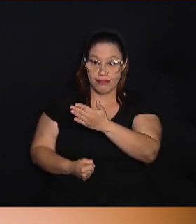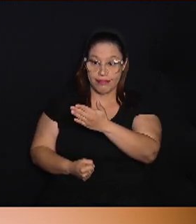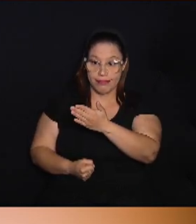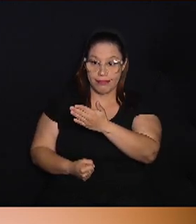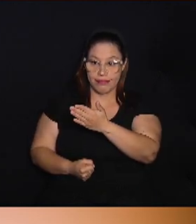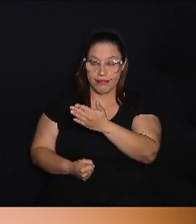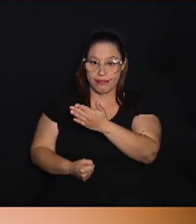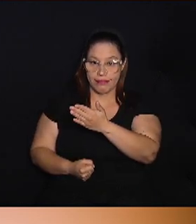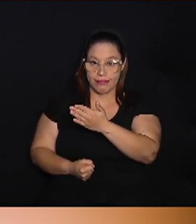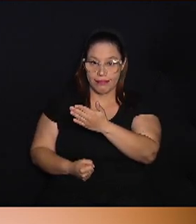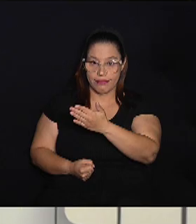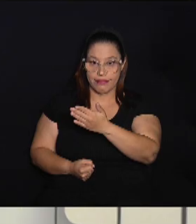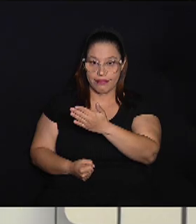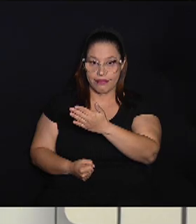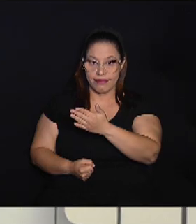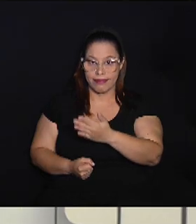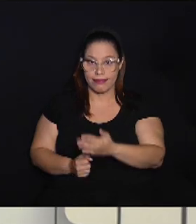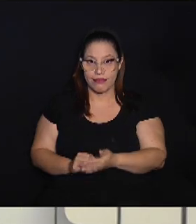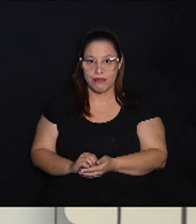982021478.